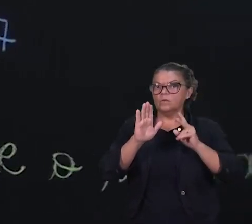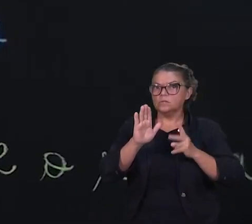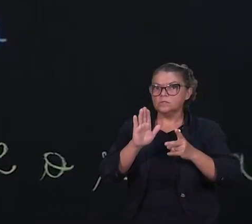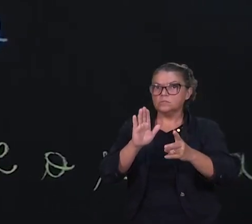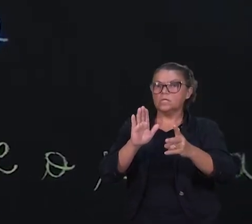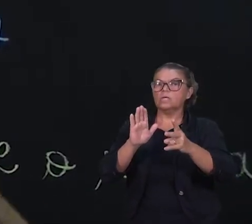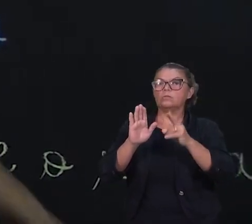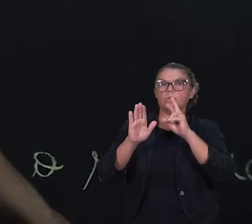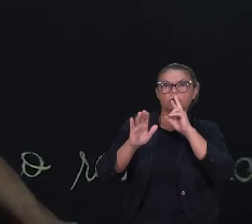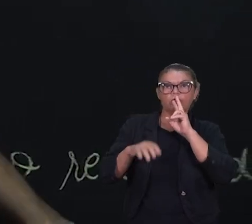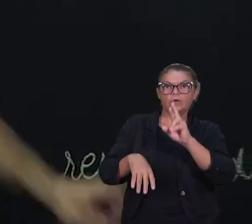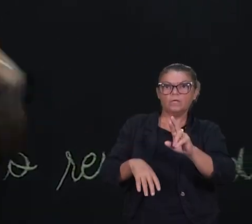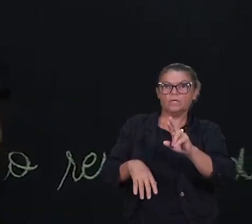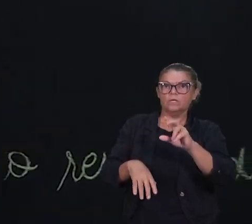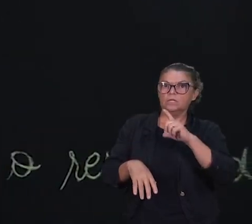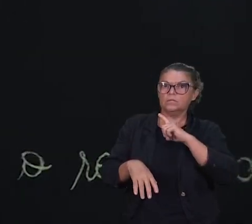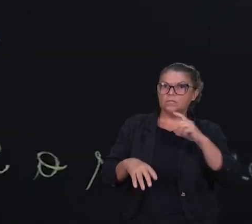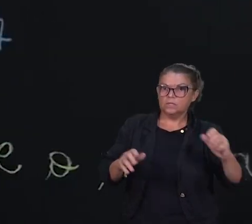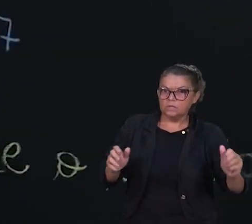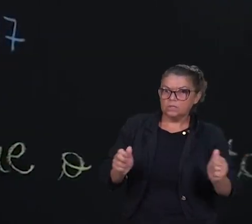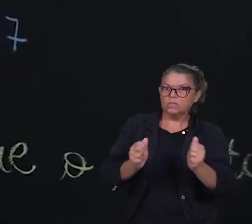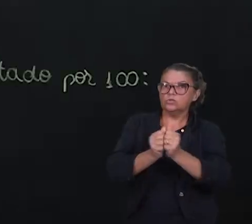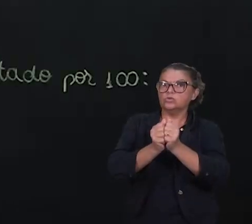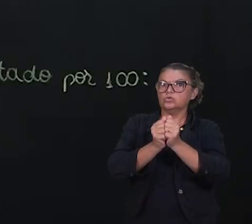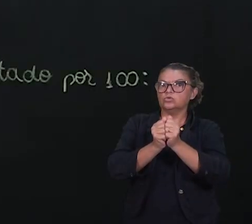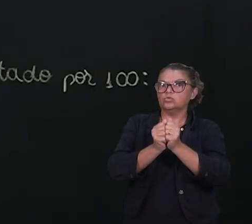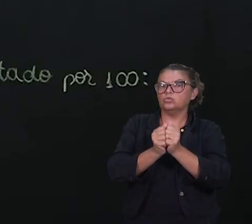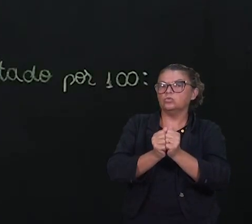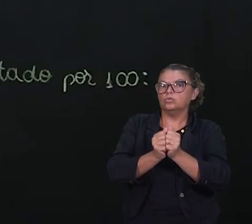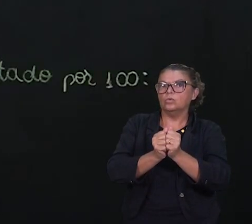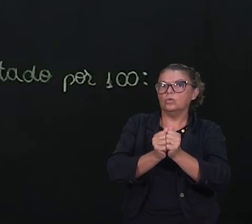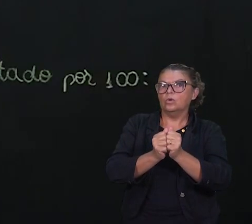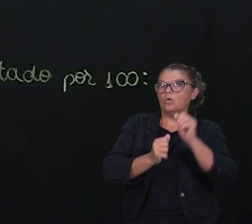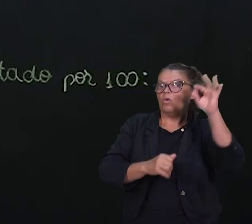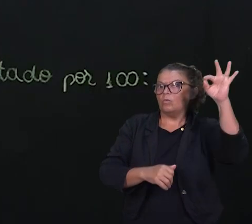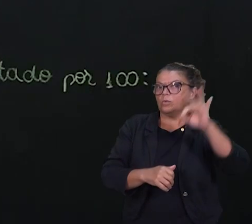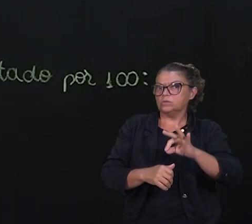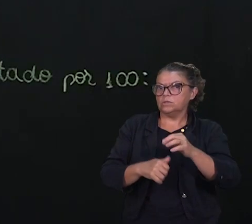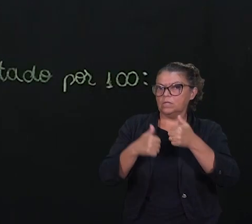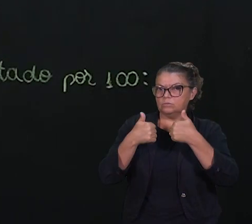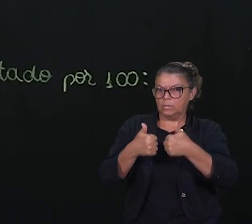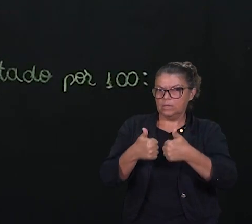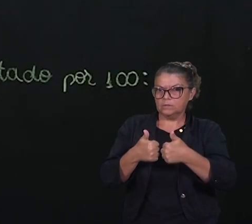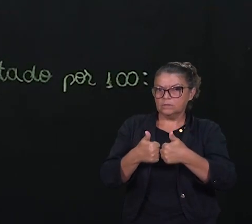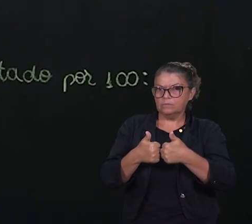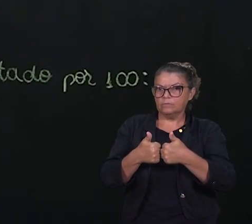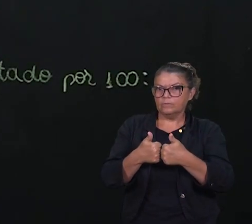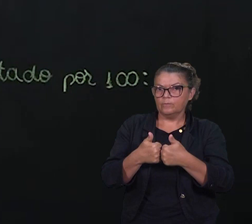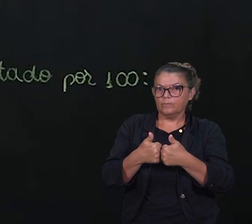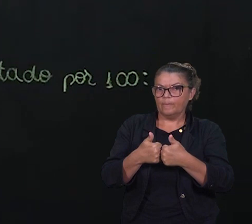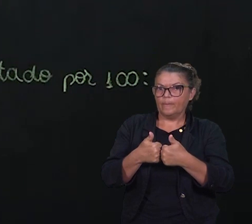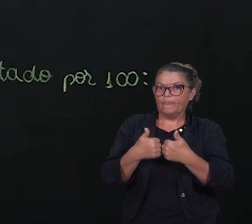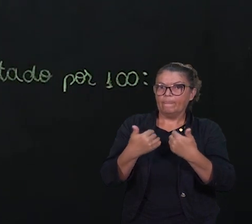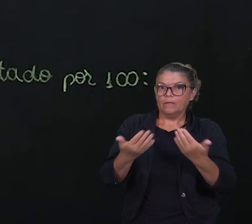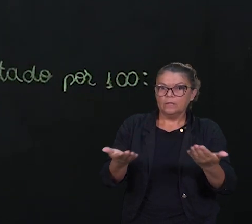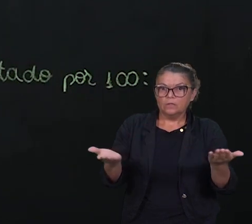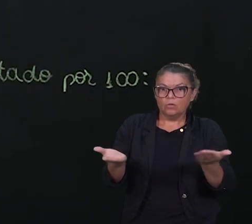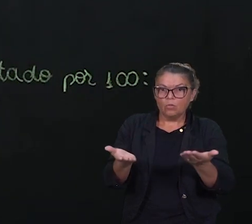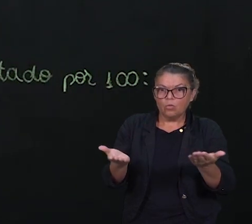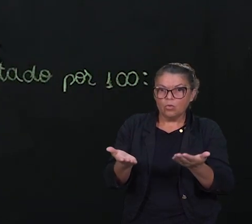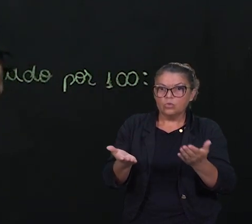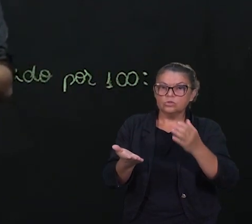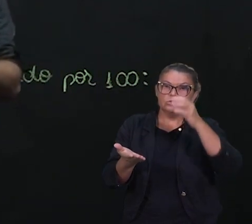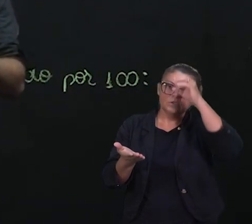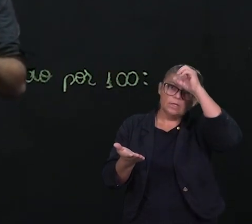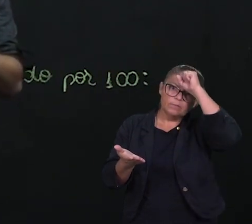sempre esse valor deverá vir acompanhado do símbolo de porcentagem. Beleza, pessoal? Então, nessa aula nós